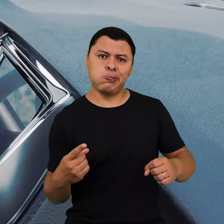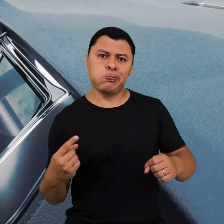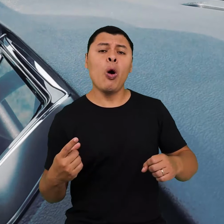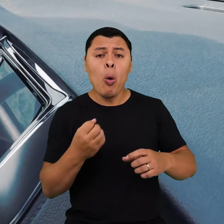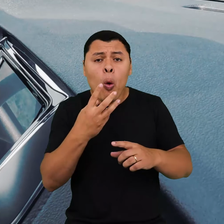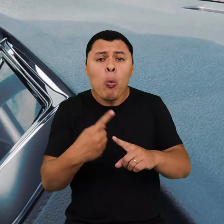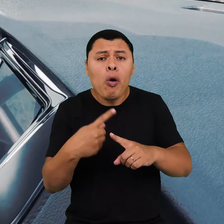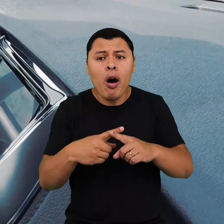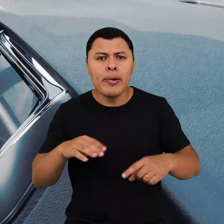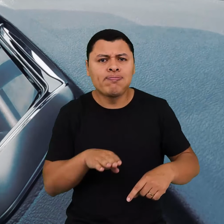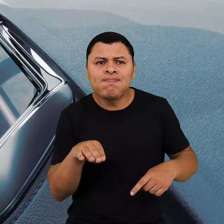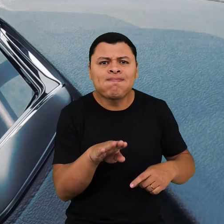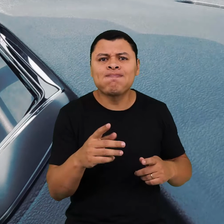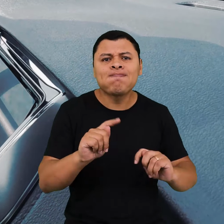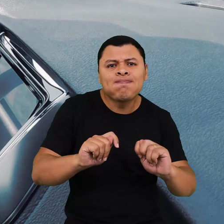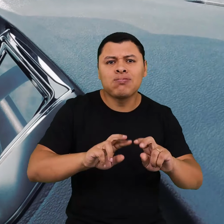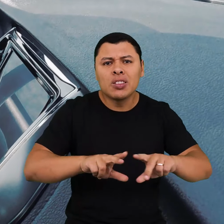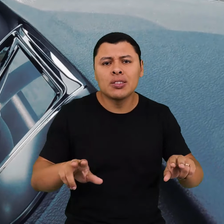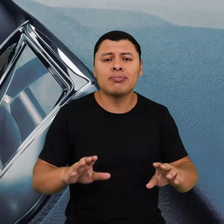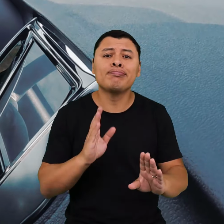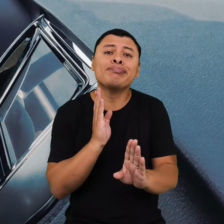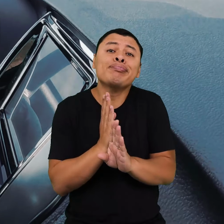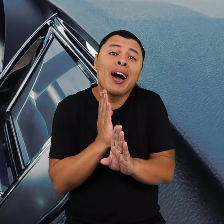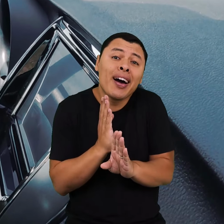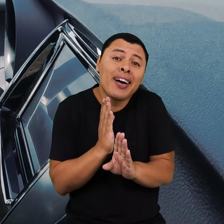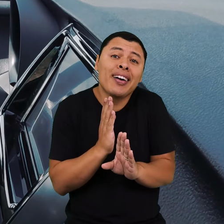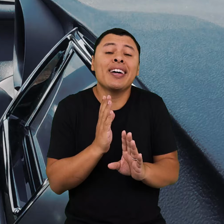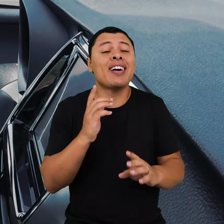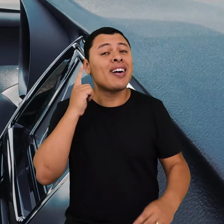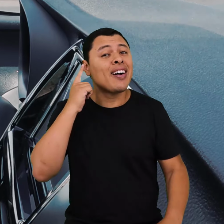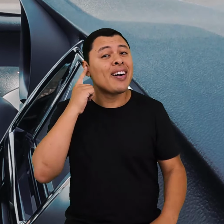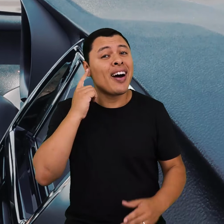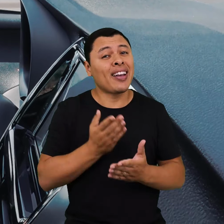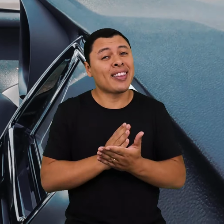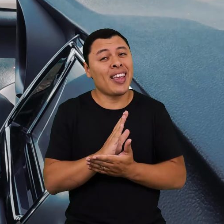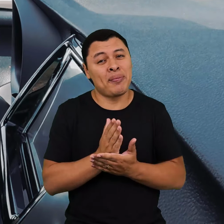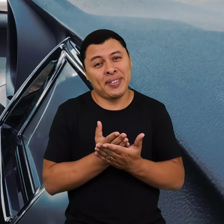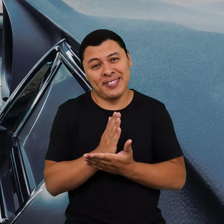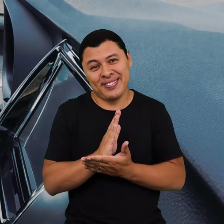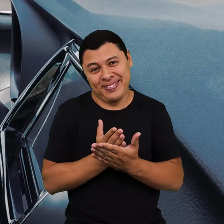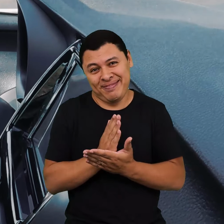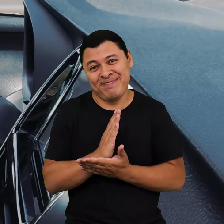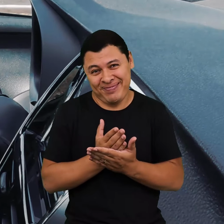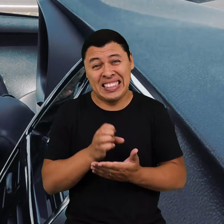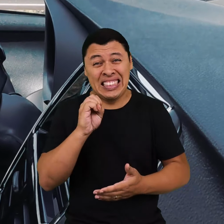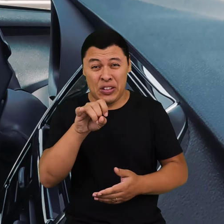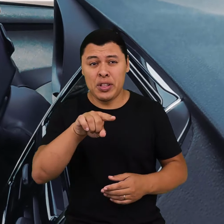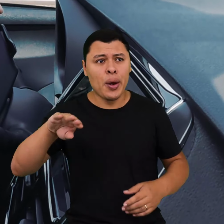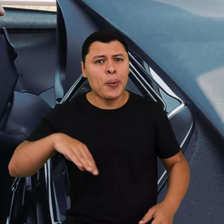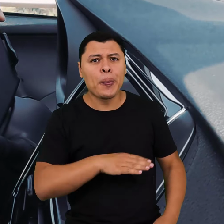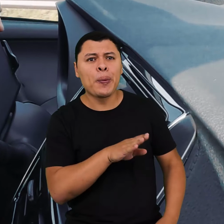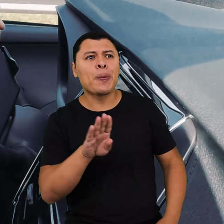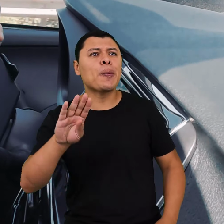máximo de desempenho, só que isso tem um custo que é o desconforto acústico, né? Então, numa subida de serra, uma